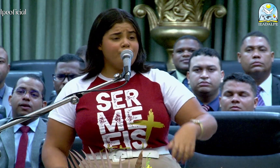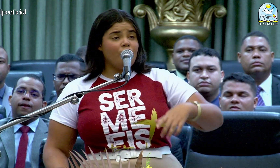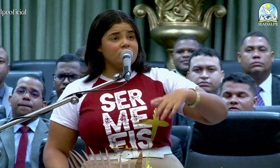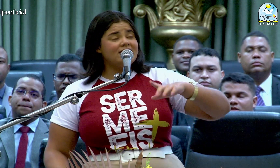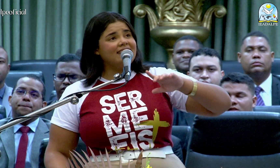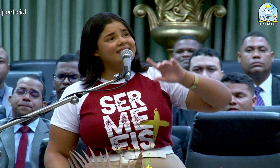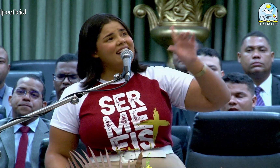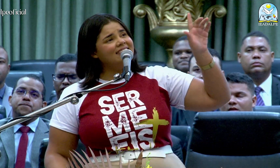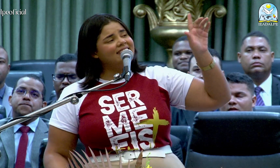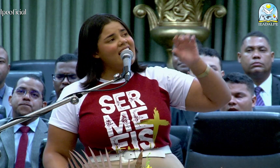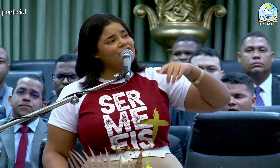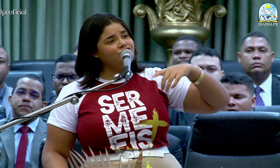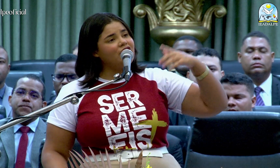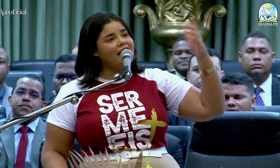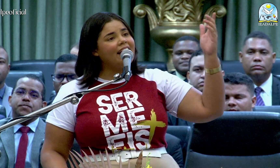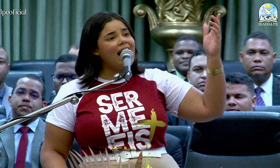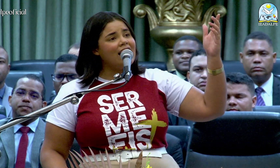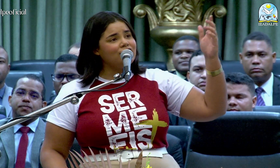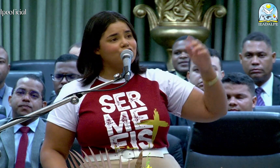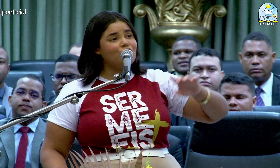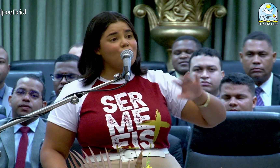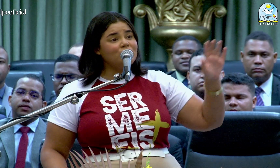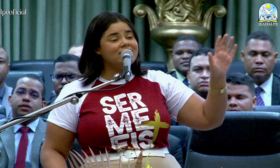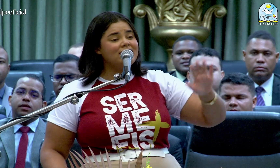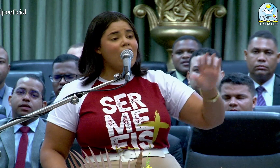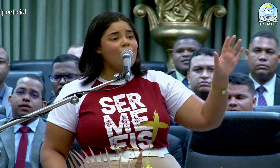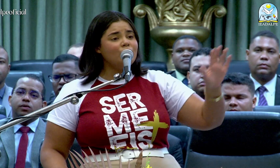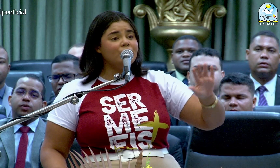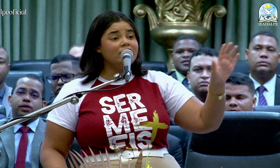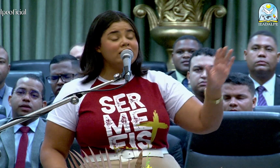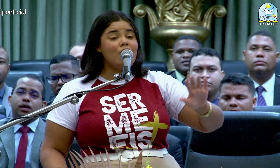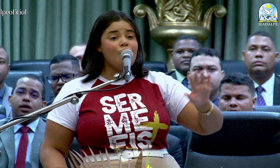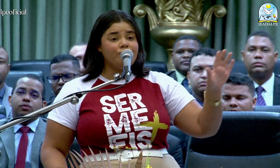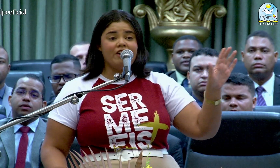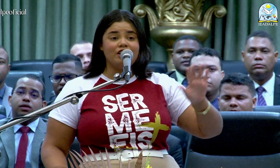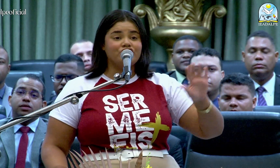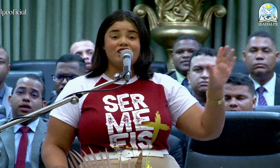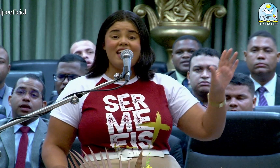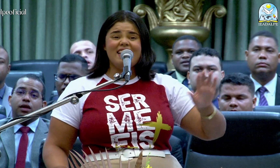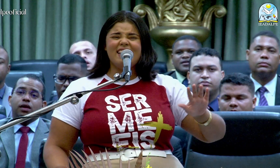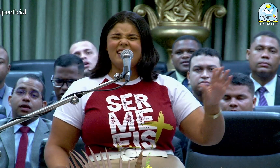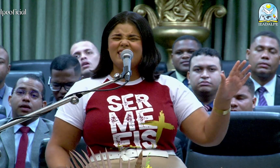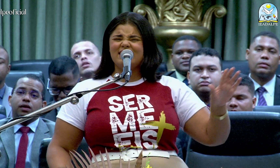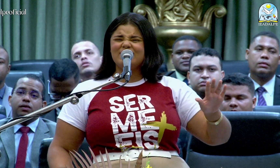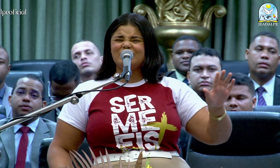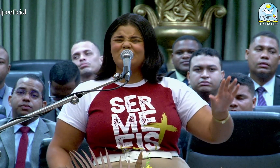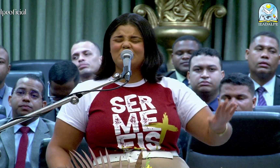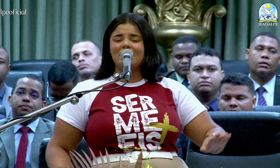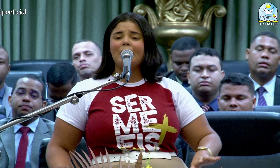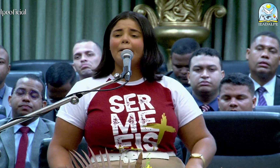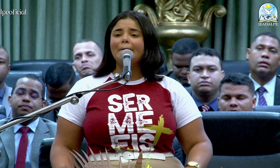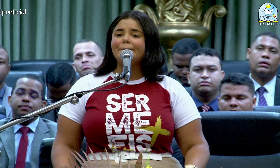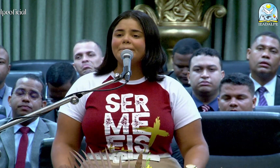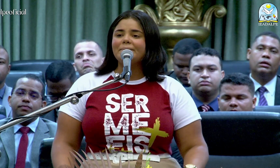peito. Você tenta enxergar a solução e não ver